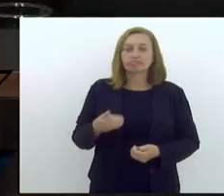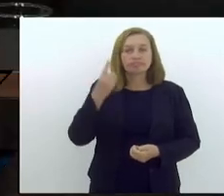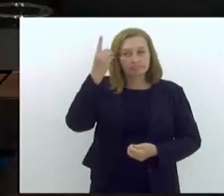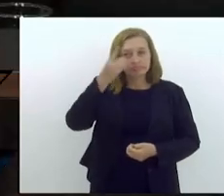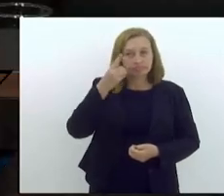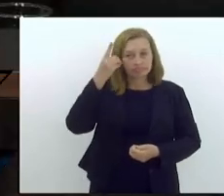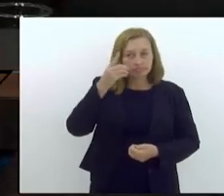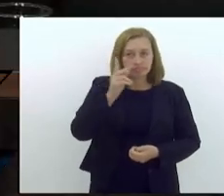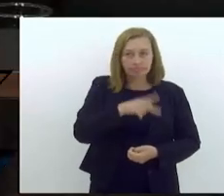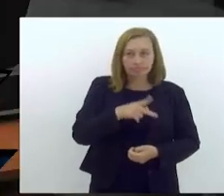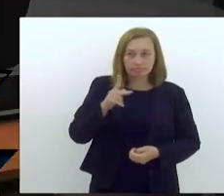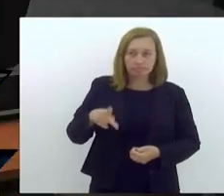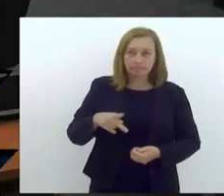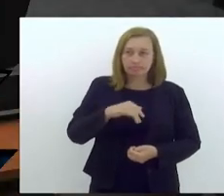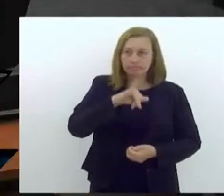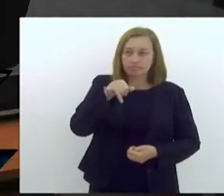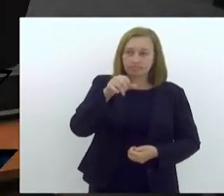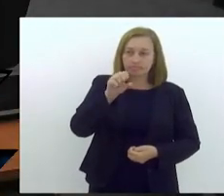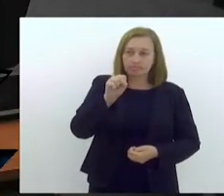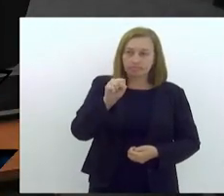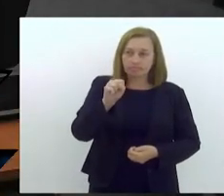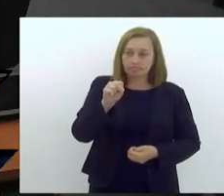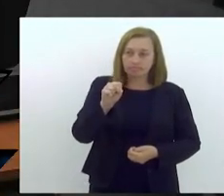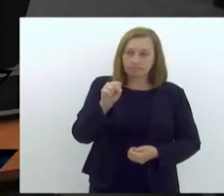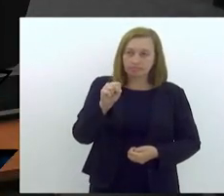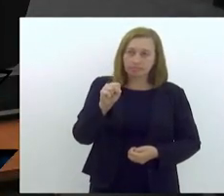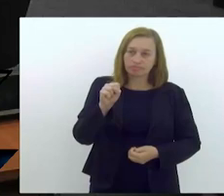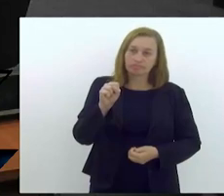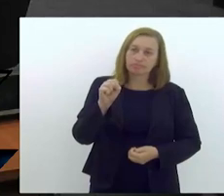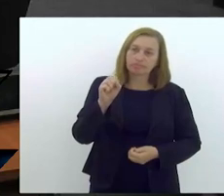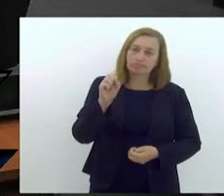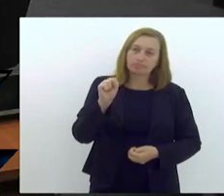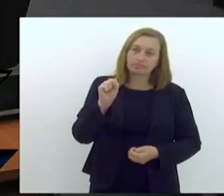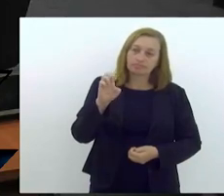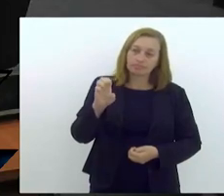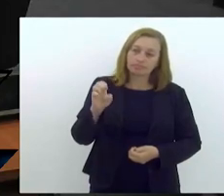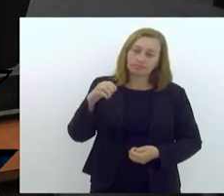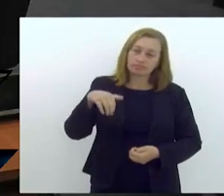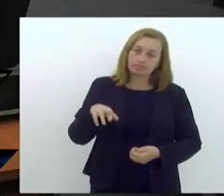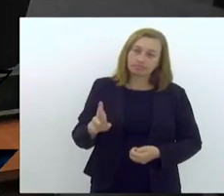Professor Josimar em 10 minutos do tempo